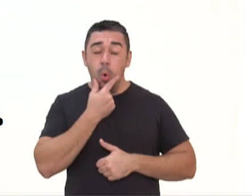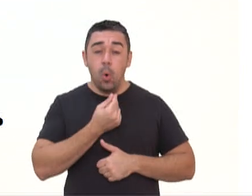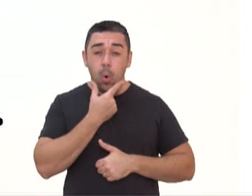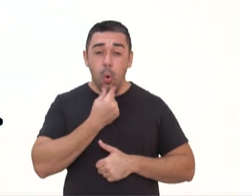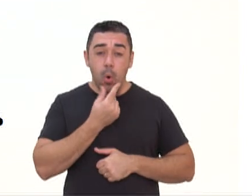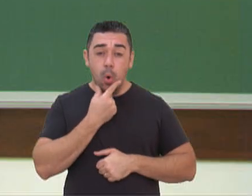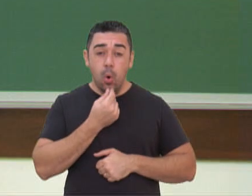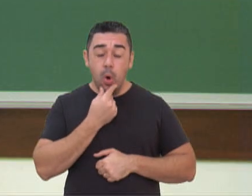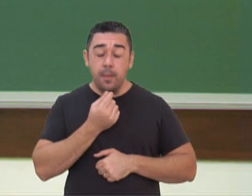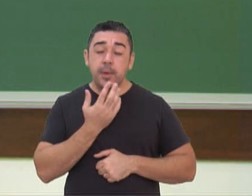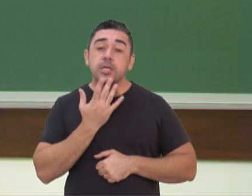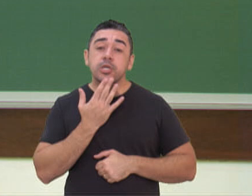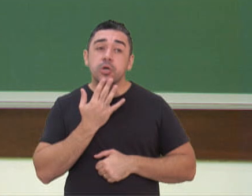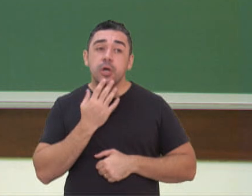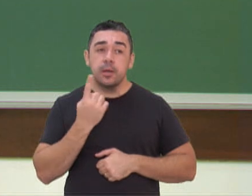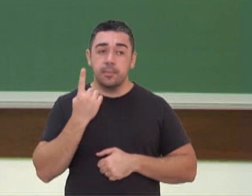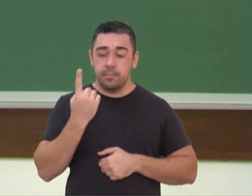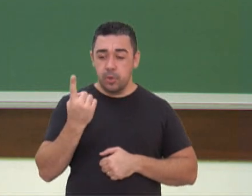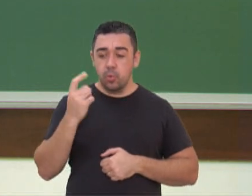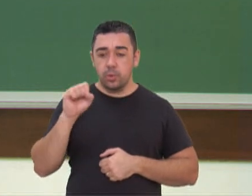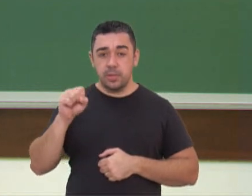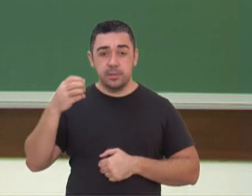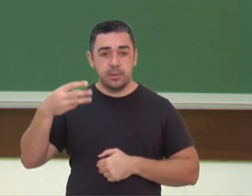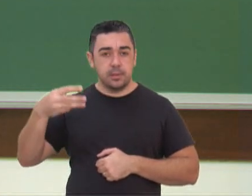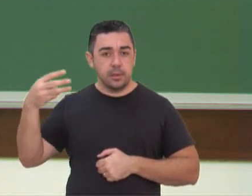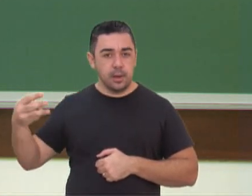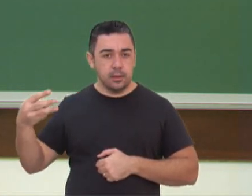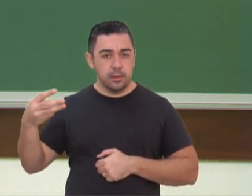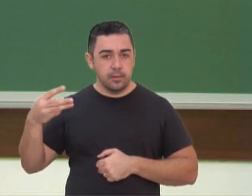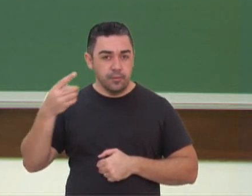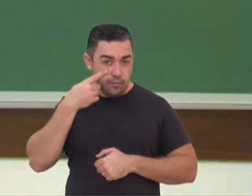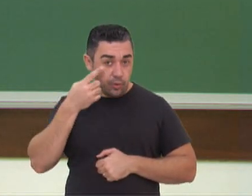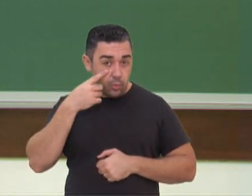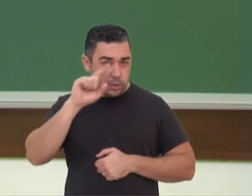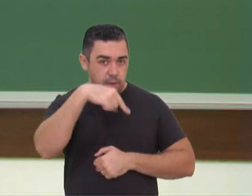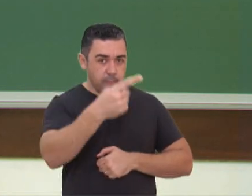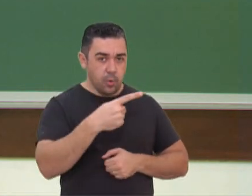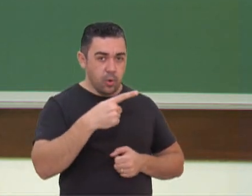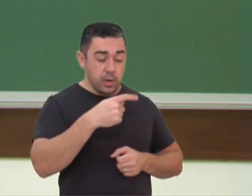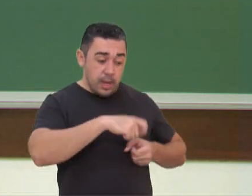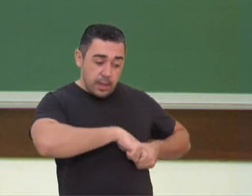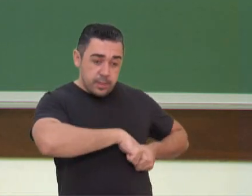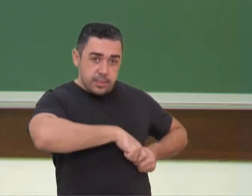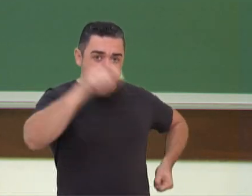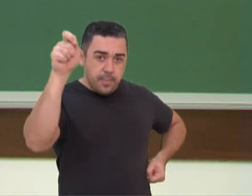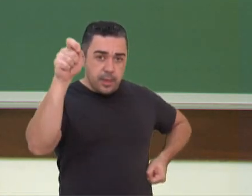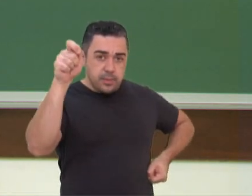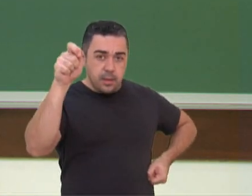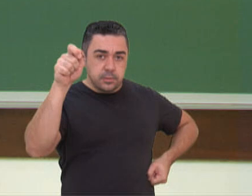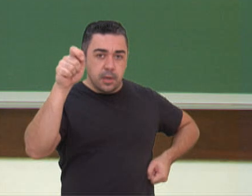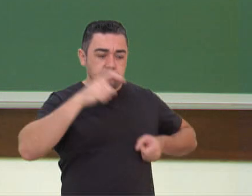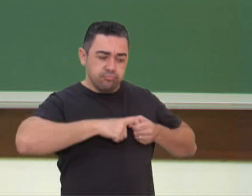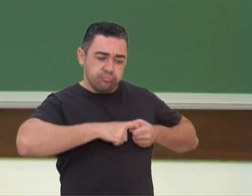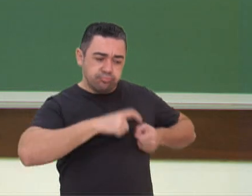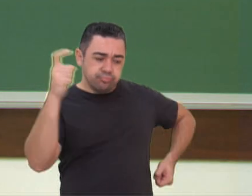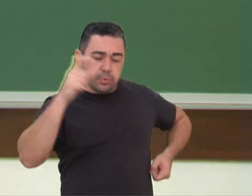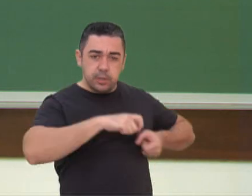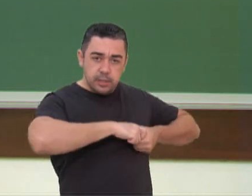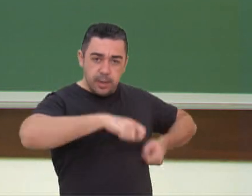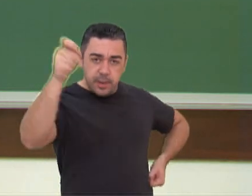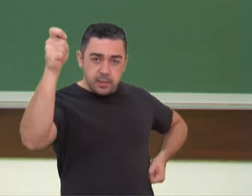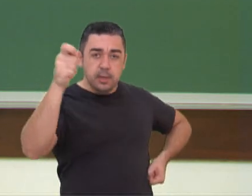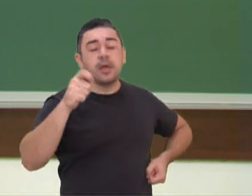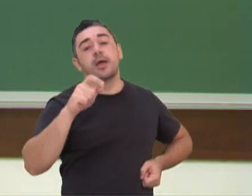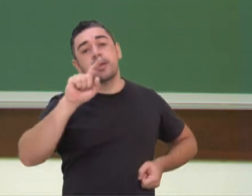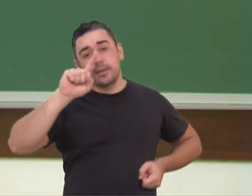de 1833. Repara, logo após a independência do Brasil e muito antes, mais de meio